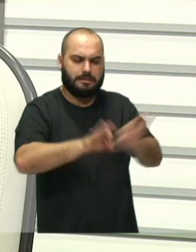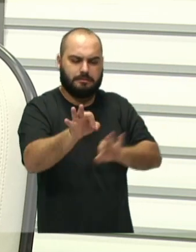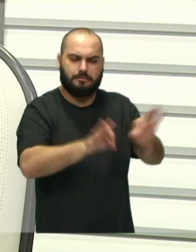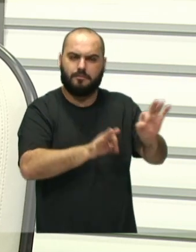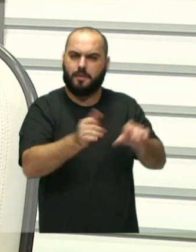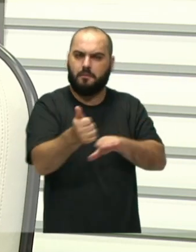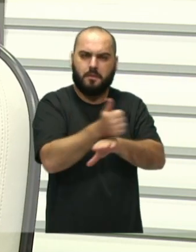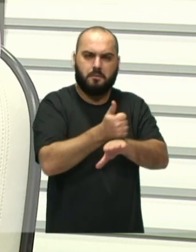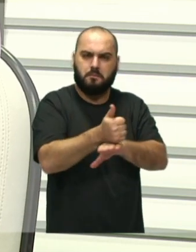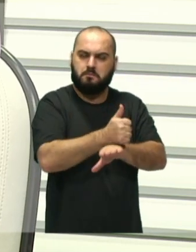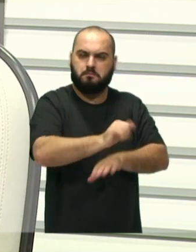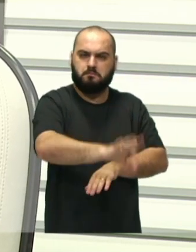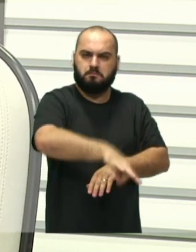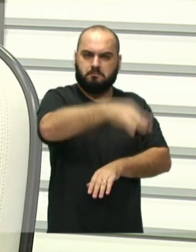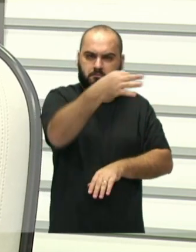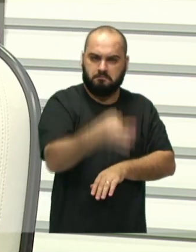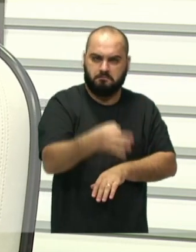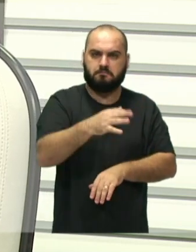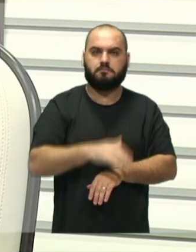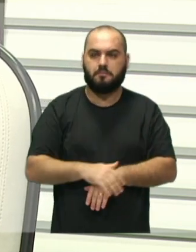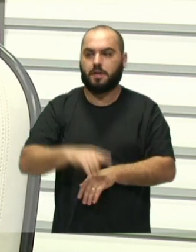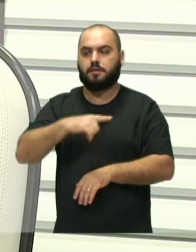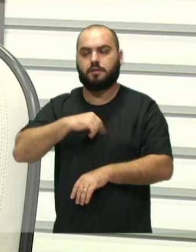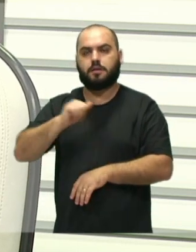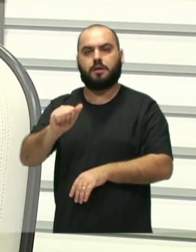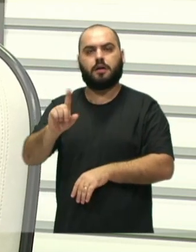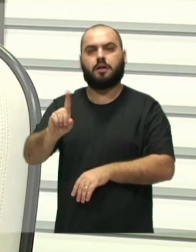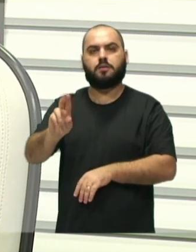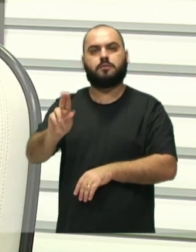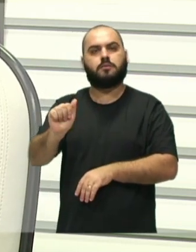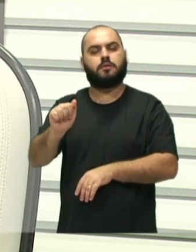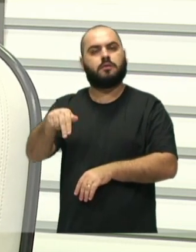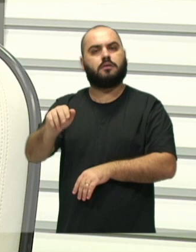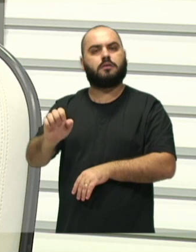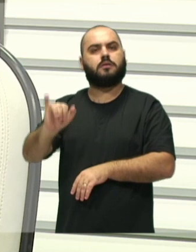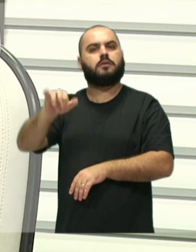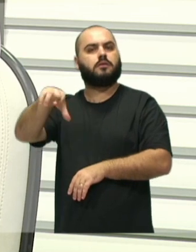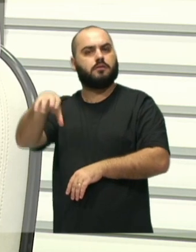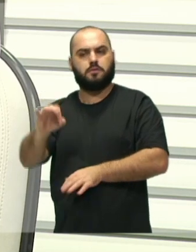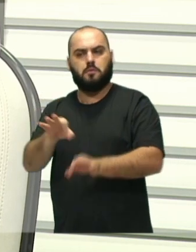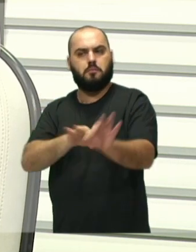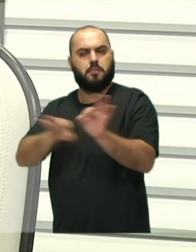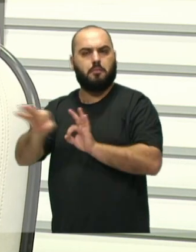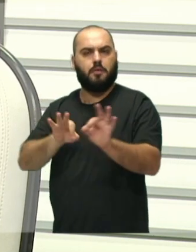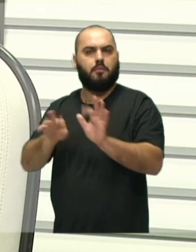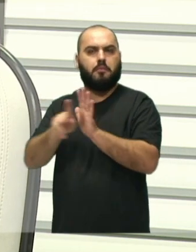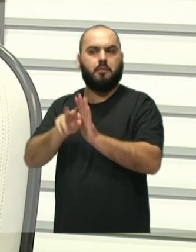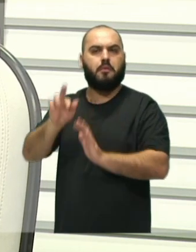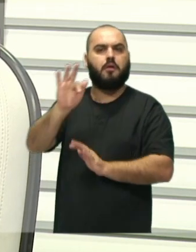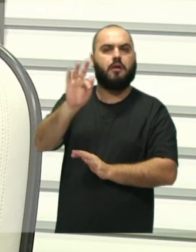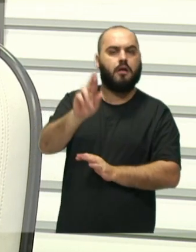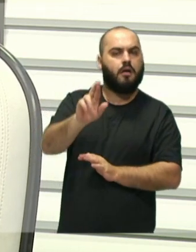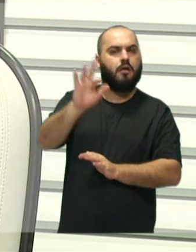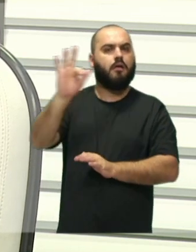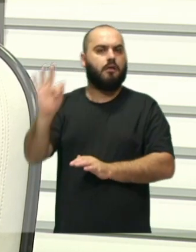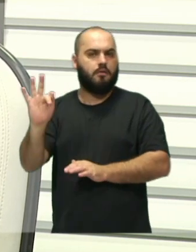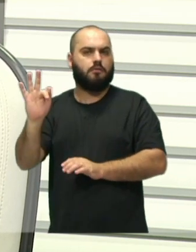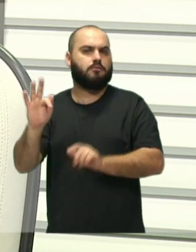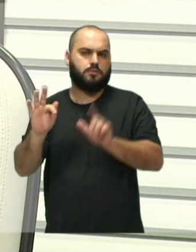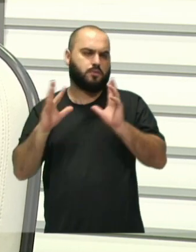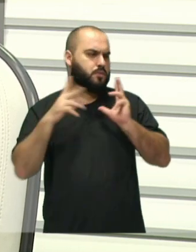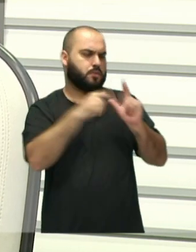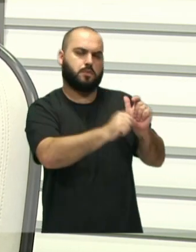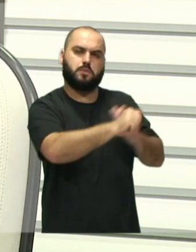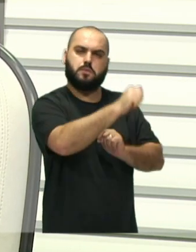nós temos um embaraço Aduaneiro muito rápido também seja na Receita Federal Então os armadores